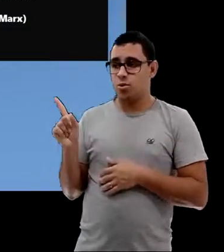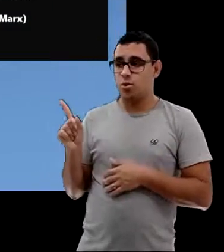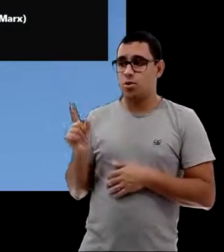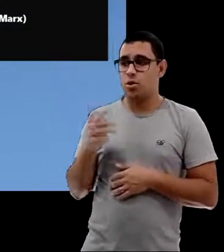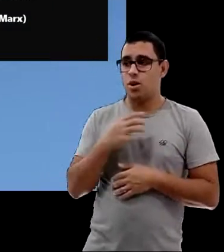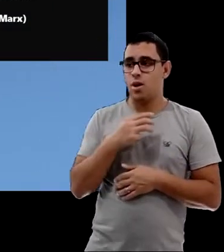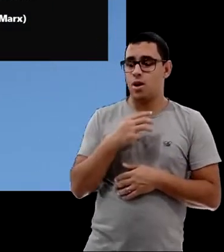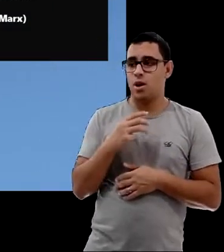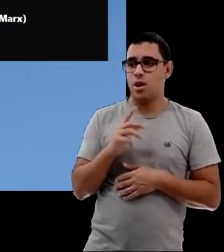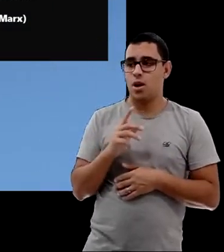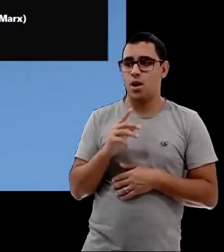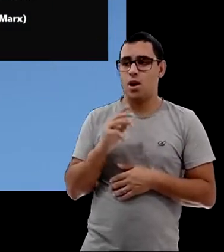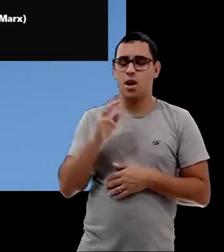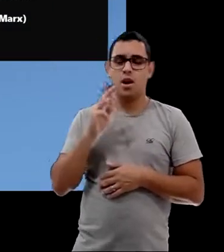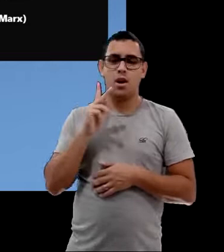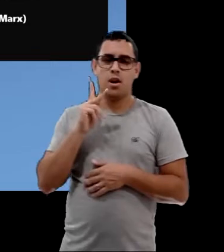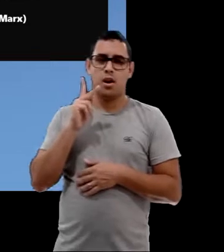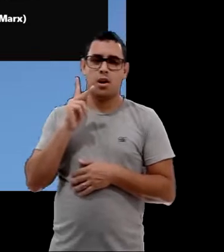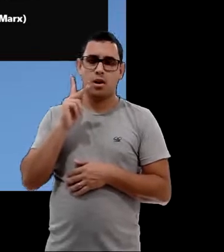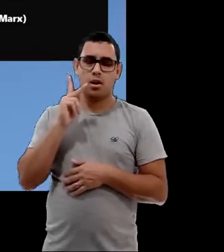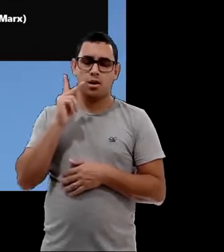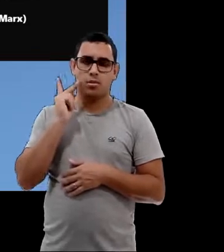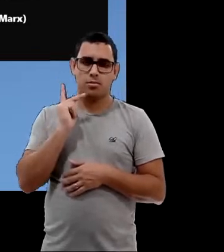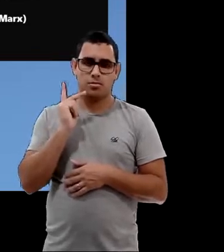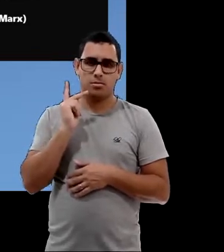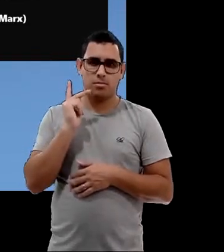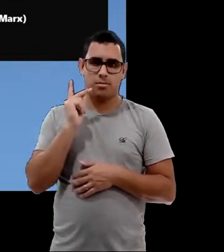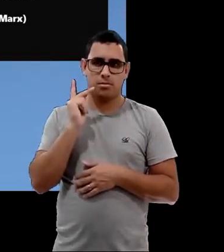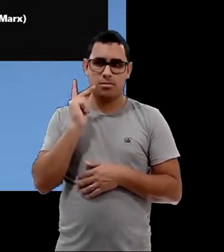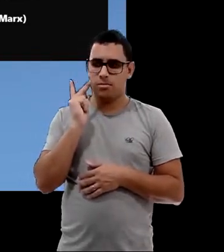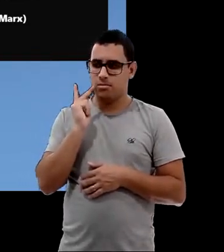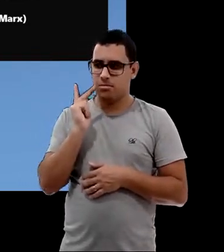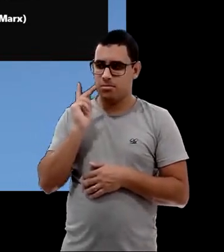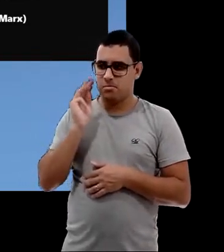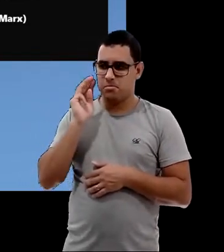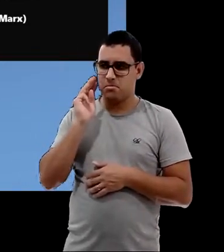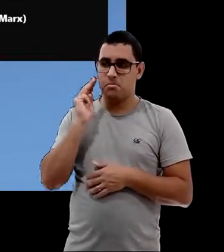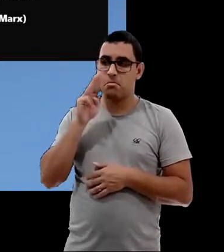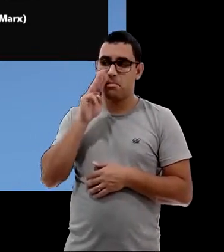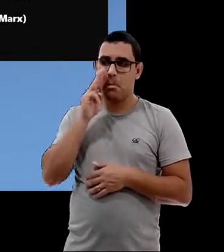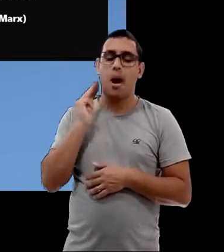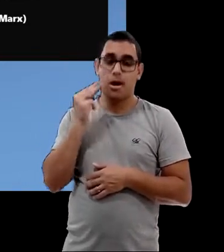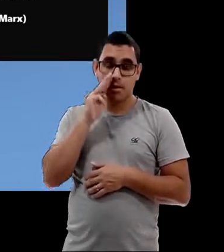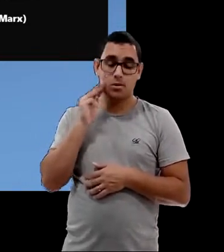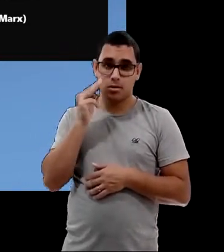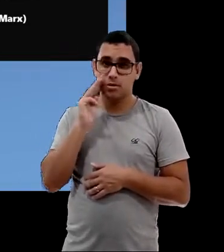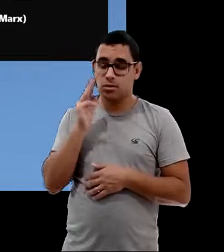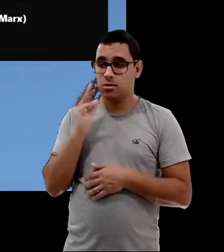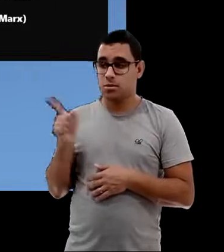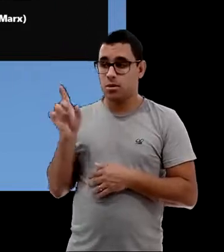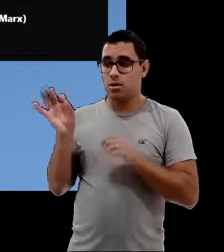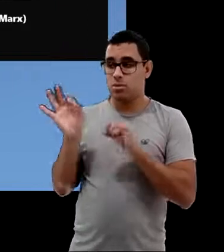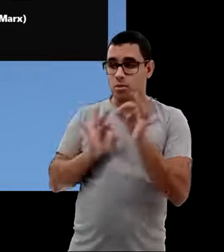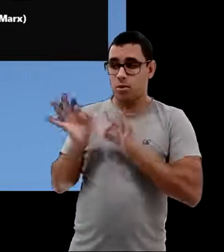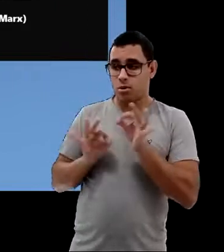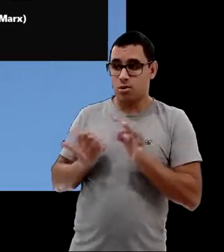é simplesmente o poder organizado de uma classe para oprimir a outra. Então, se ele criou o comunismo, não haveria classes